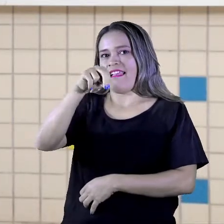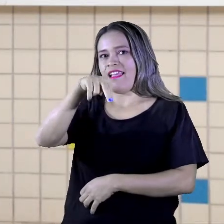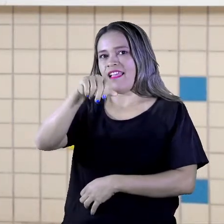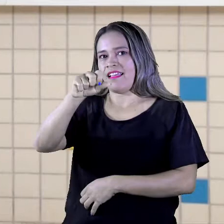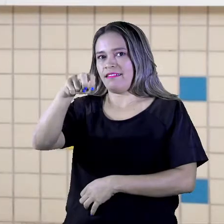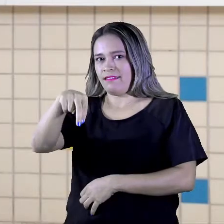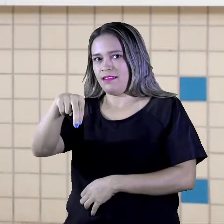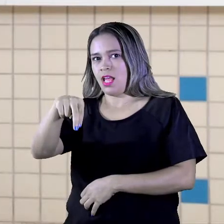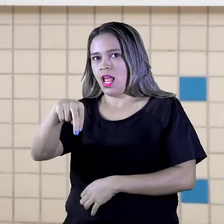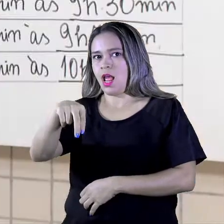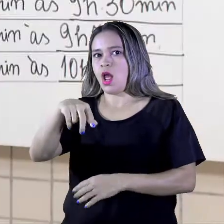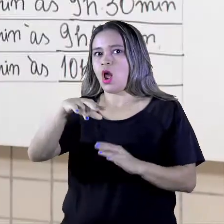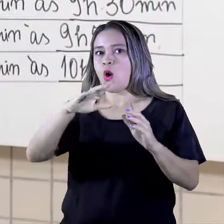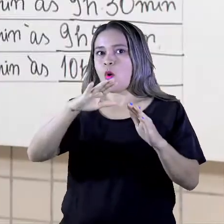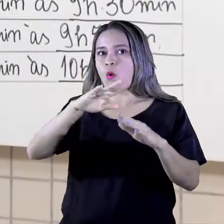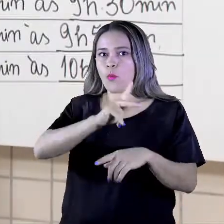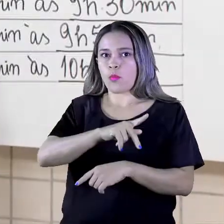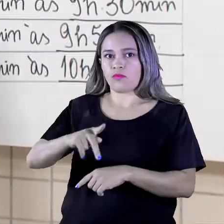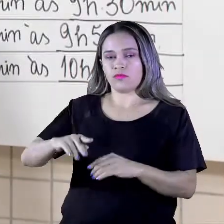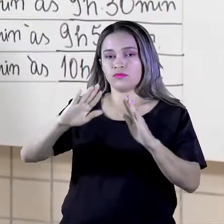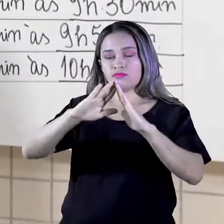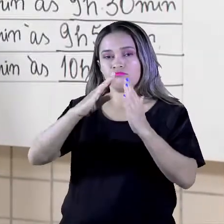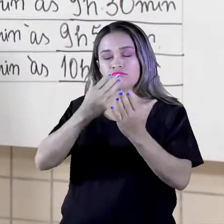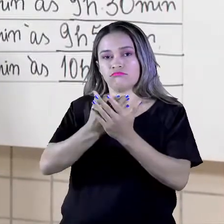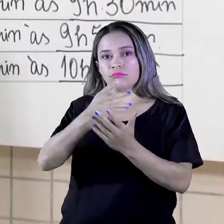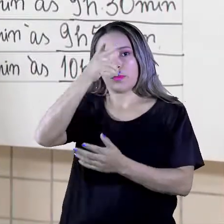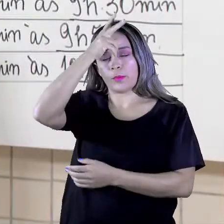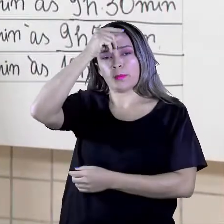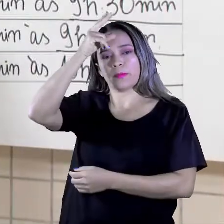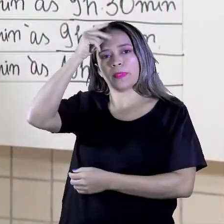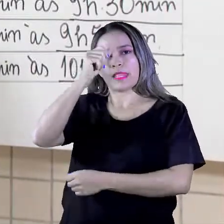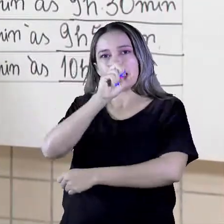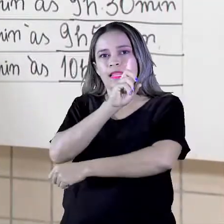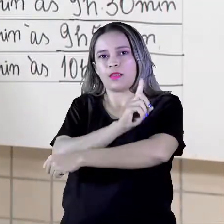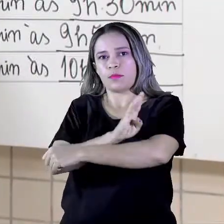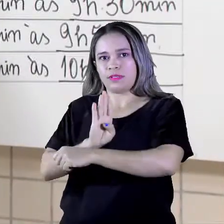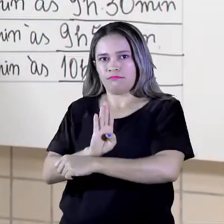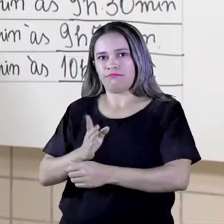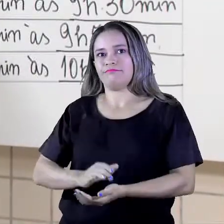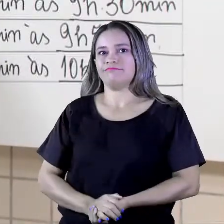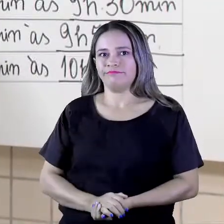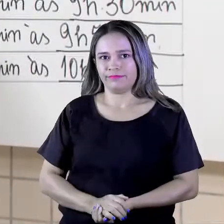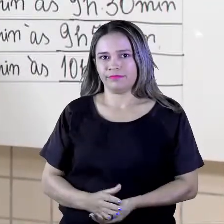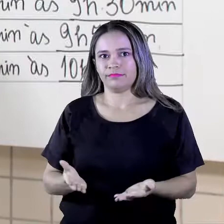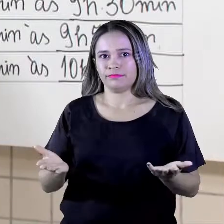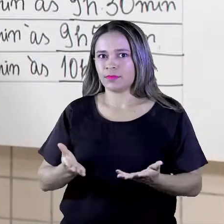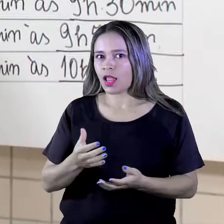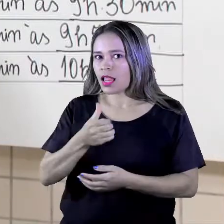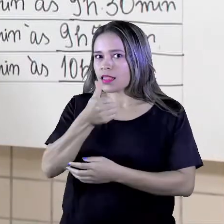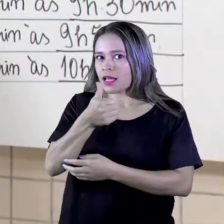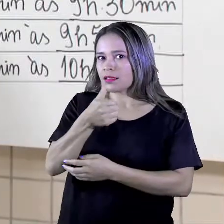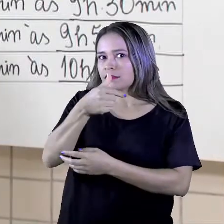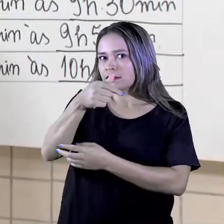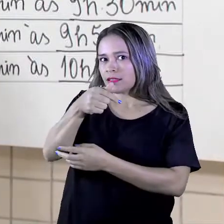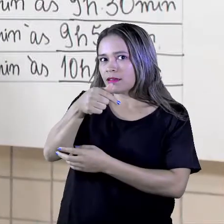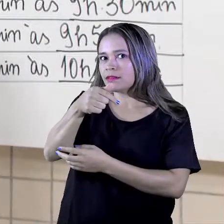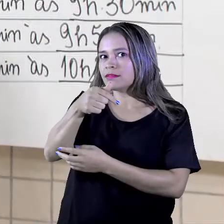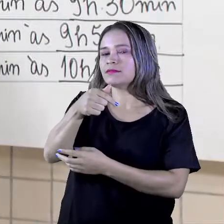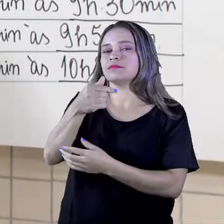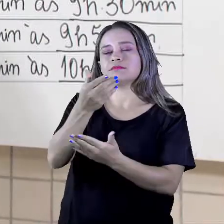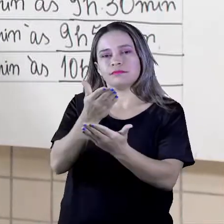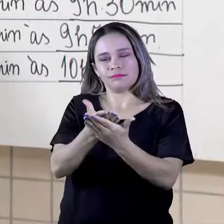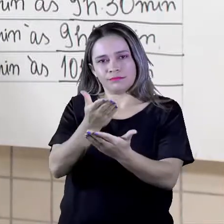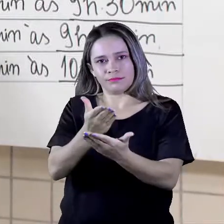Rede Municipal, professor na Escola de Tempo Integral Daniel Batista. Essa é a nossa 17ª aula de